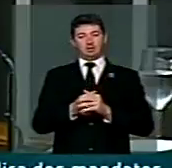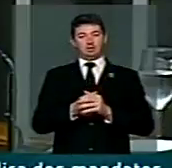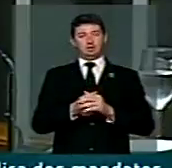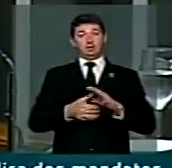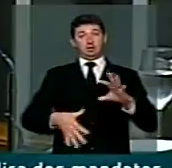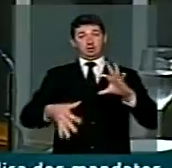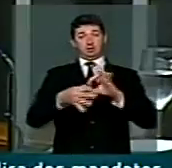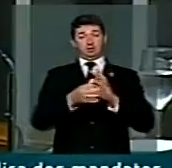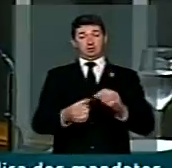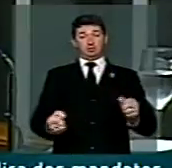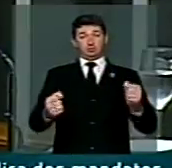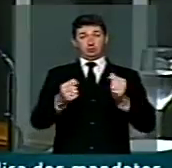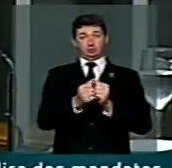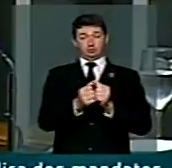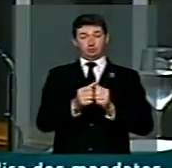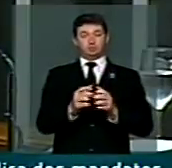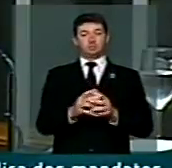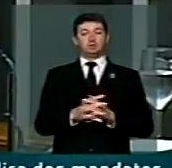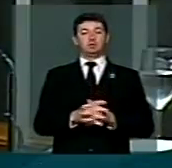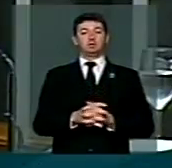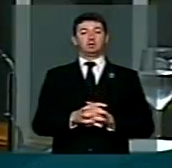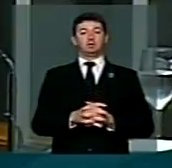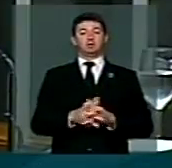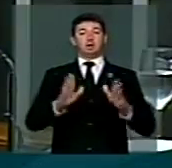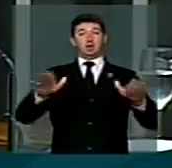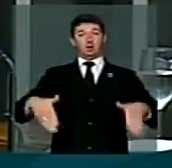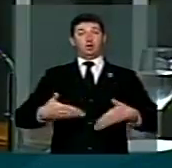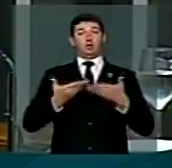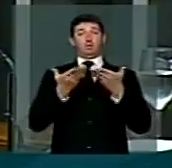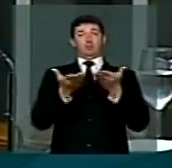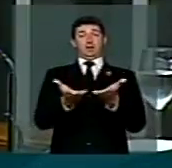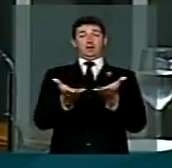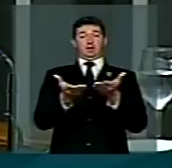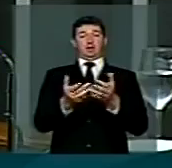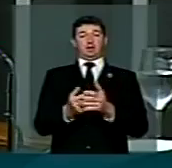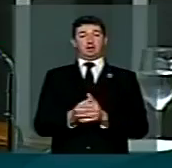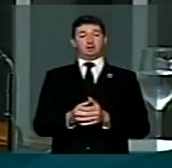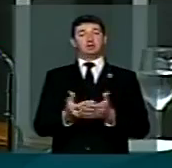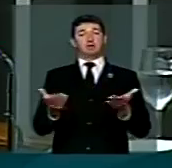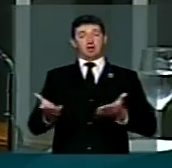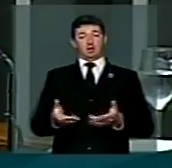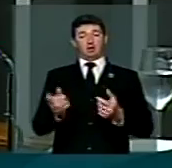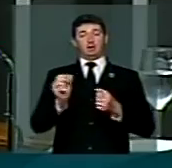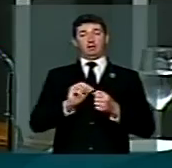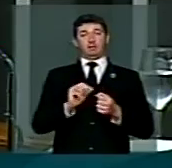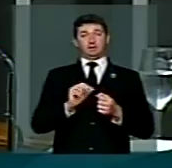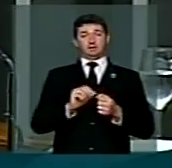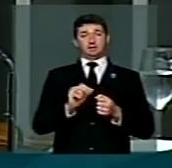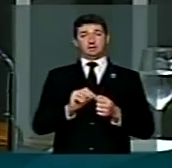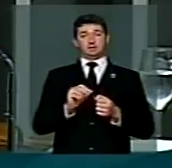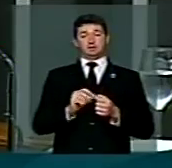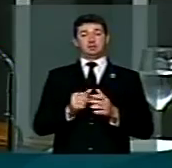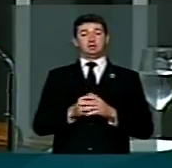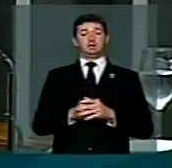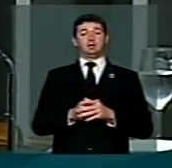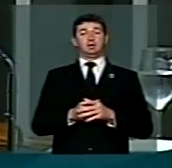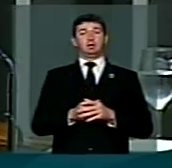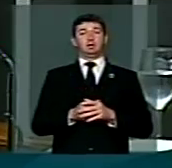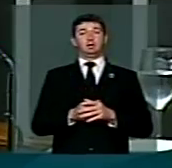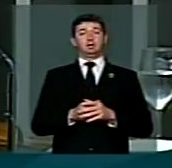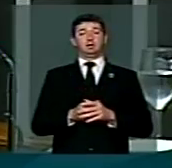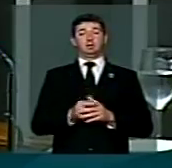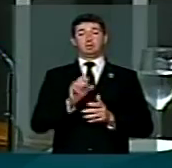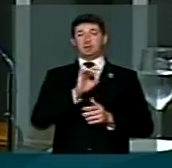associando-se desta forma às homenagens que ora são prestadas aos